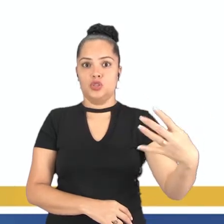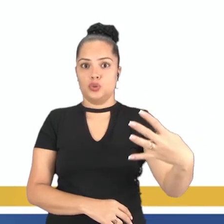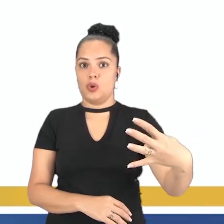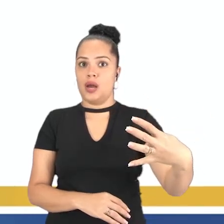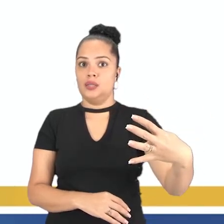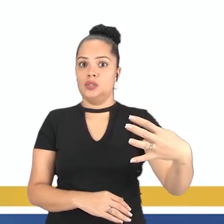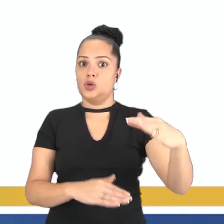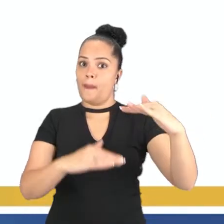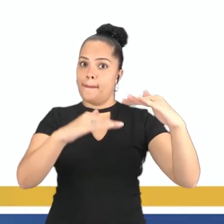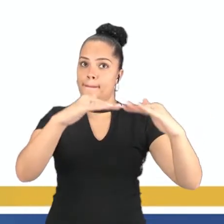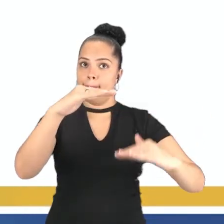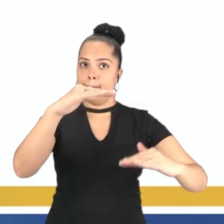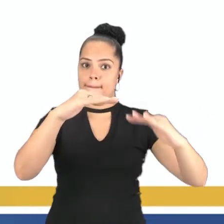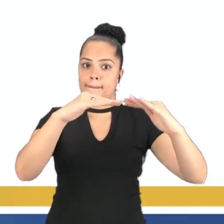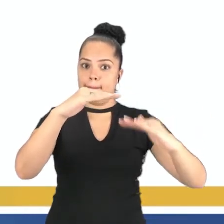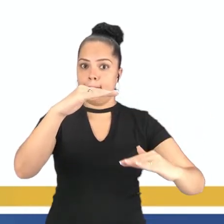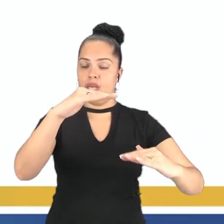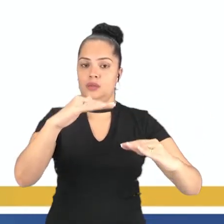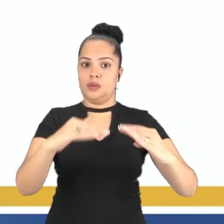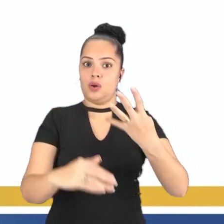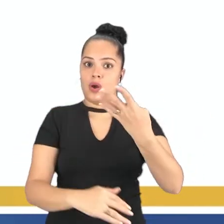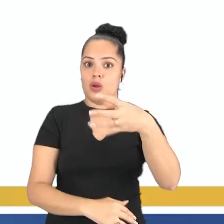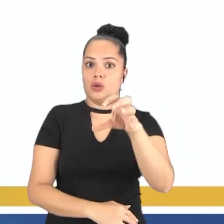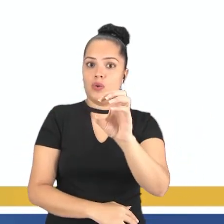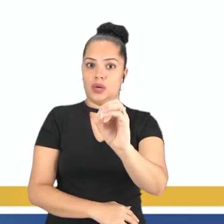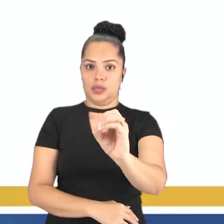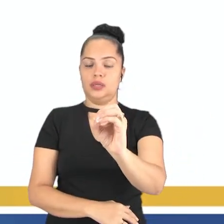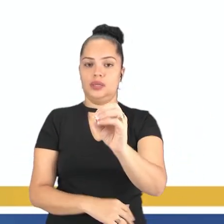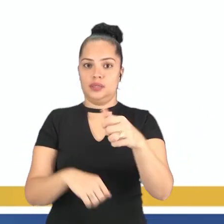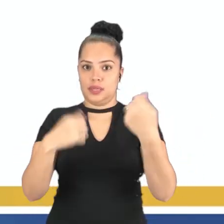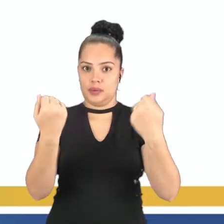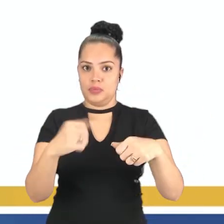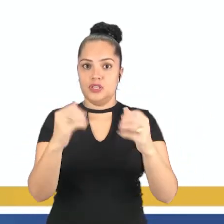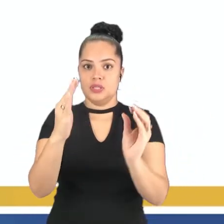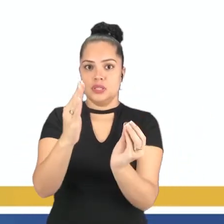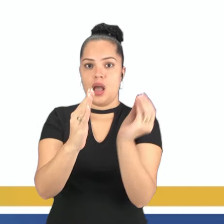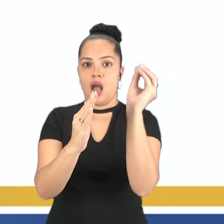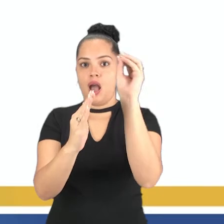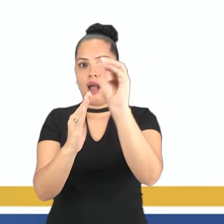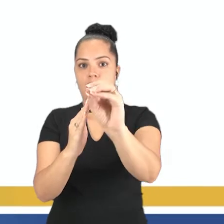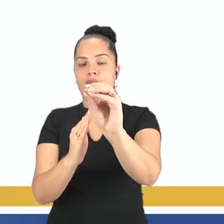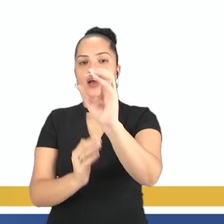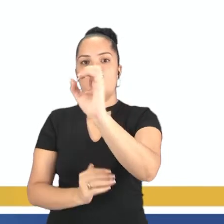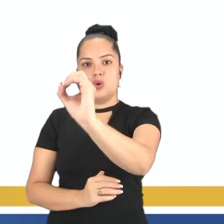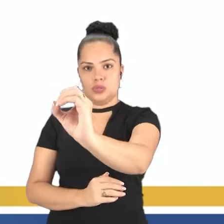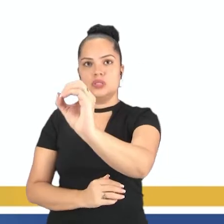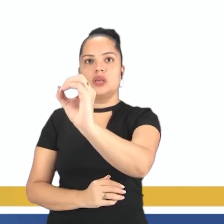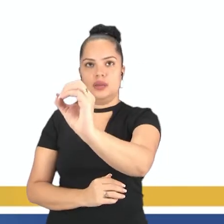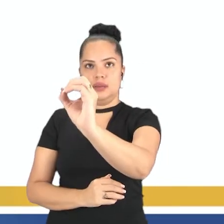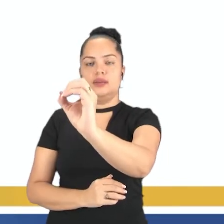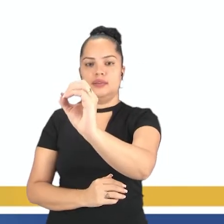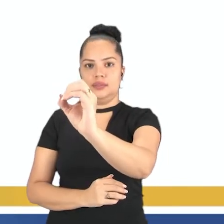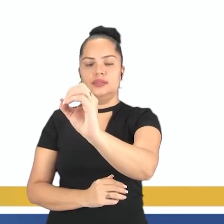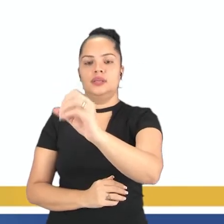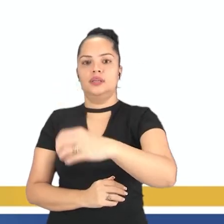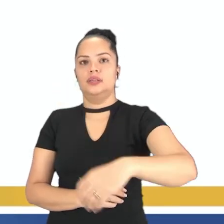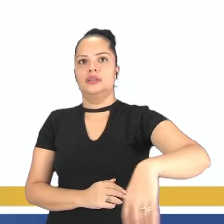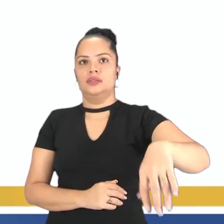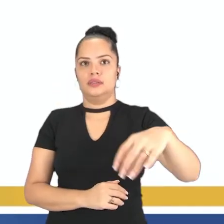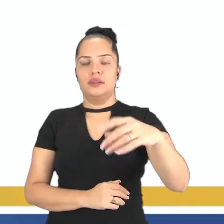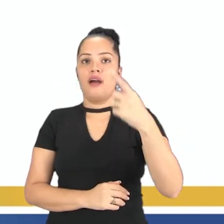menor do que o 40. Então o que a gente vai fazer? Acrescenta um zero e lá no nosso quociente nós vamos colocar